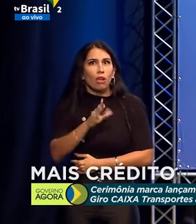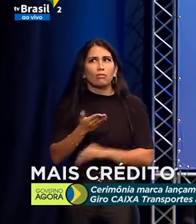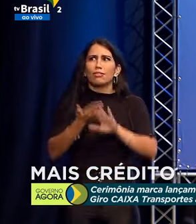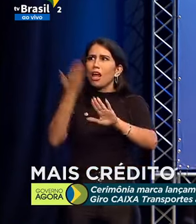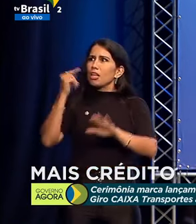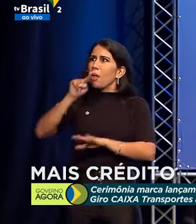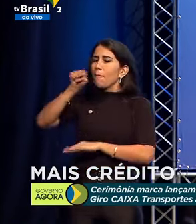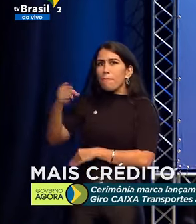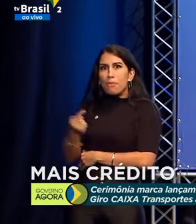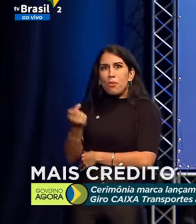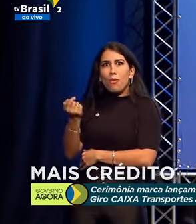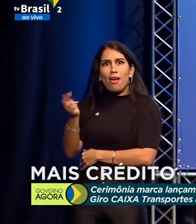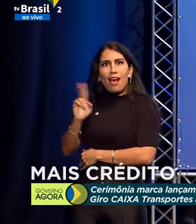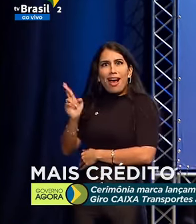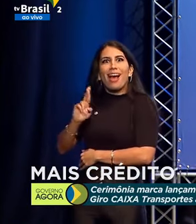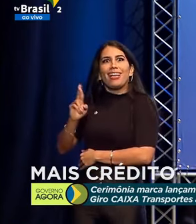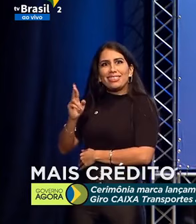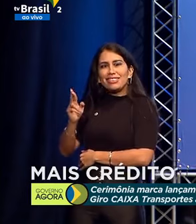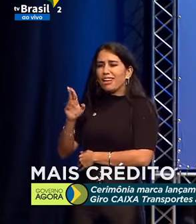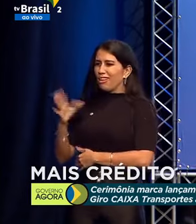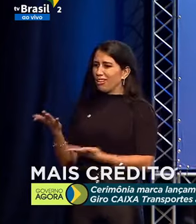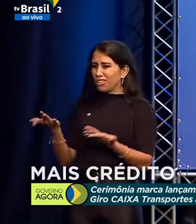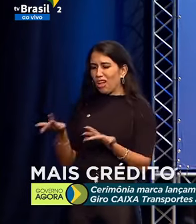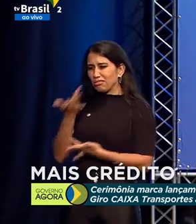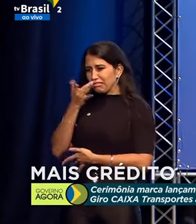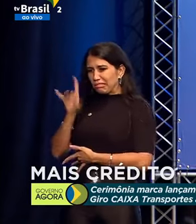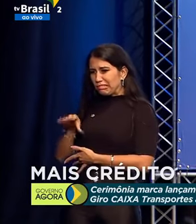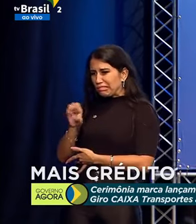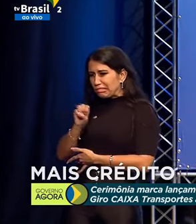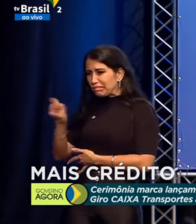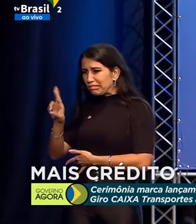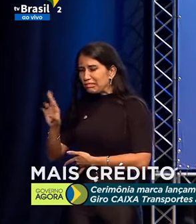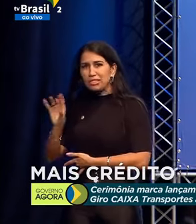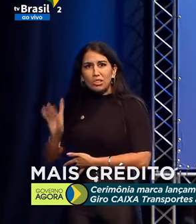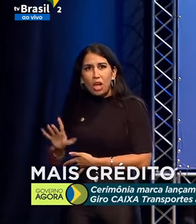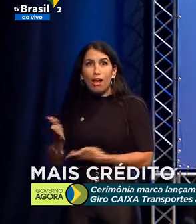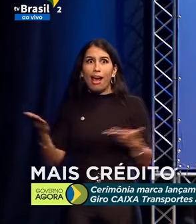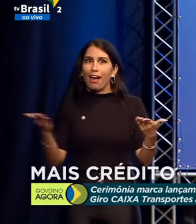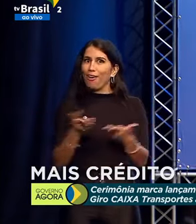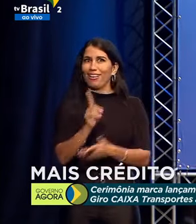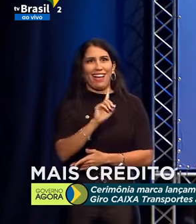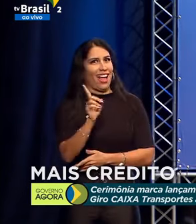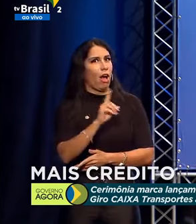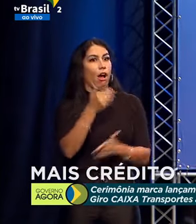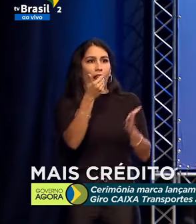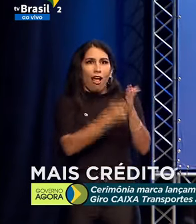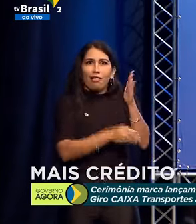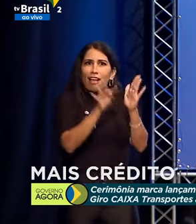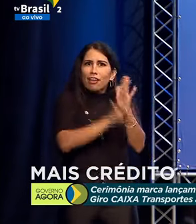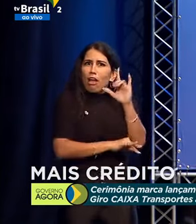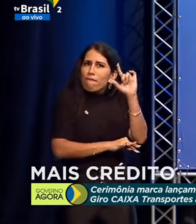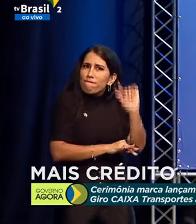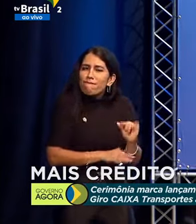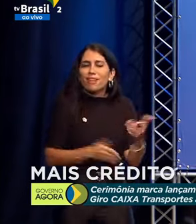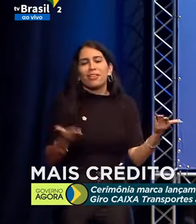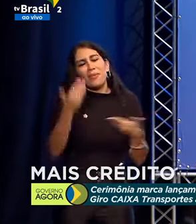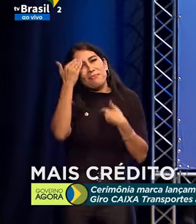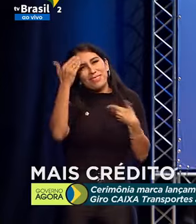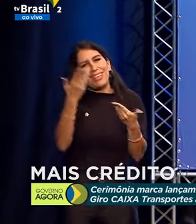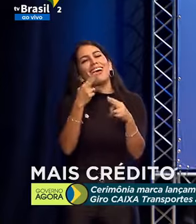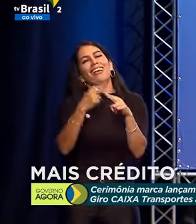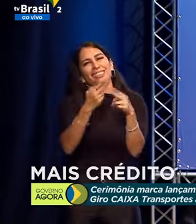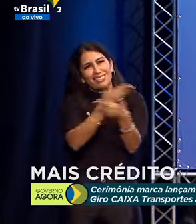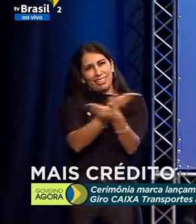1.000, ficava com 800. Agora ele recebe 1.000, fica com 998. Muito obrigado à Caixa por essa oportunidade.